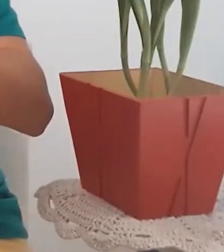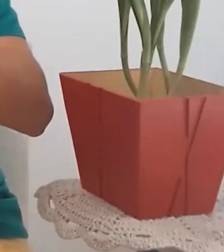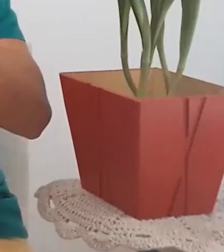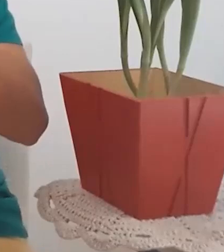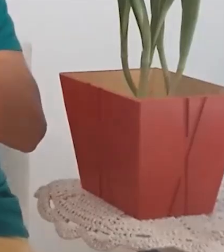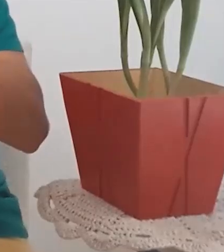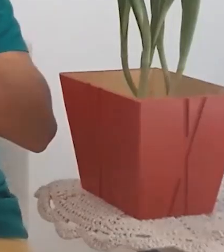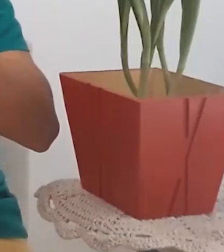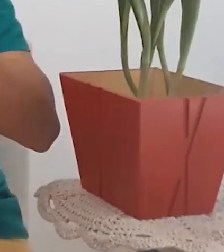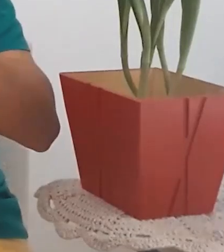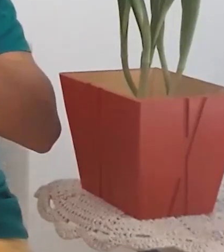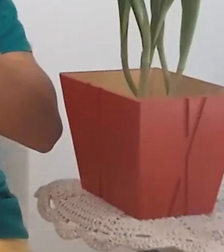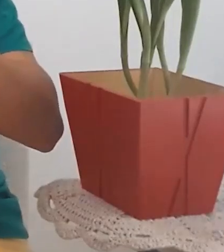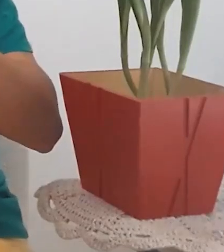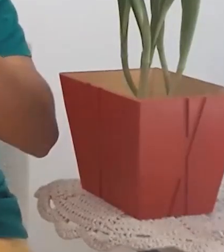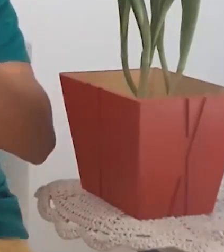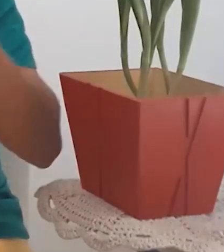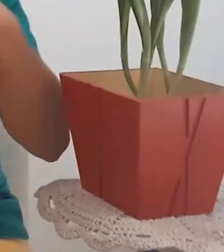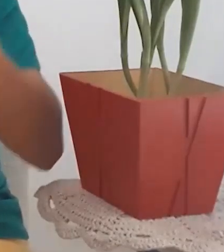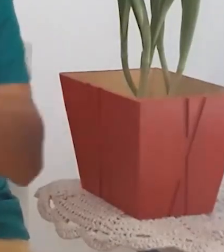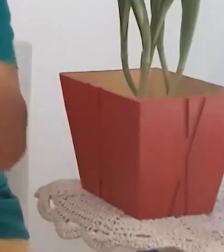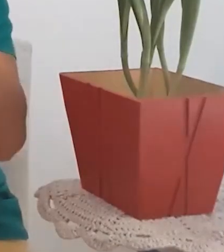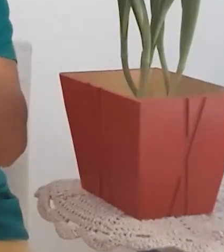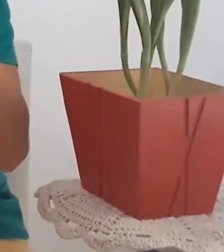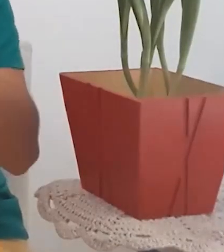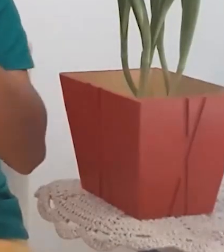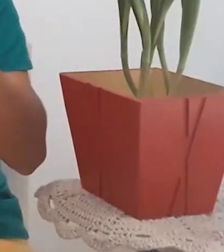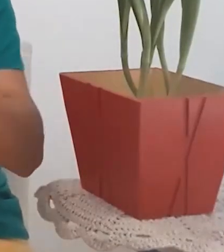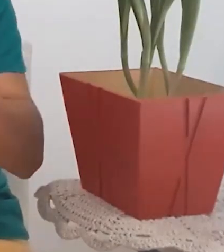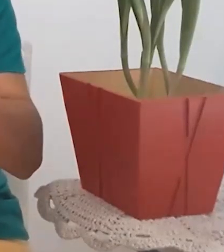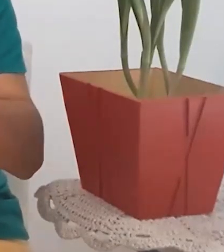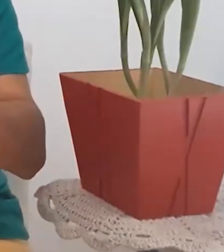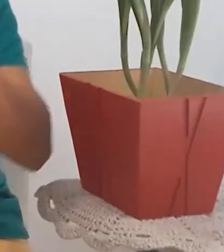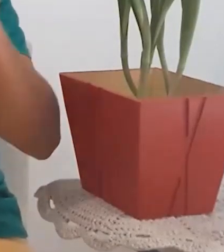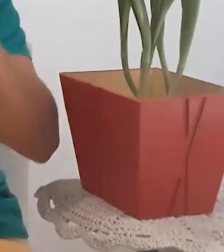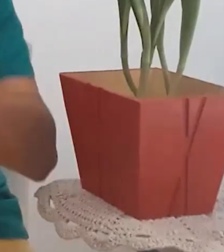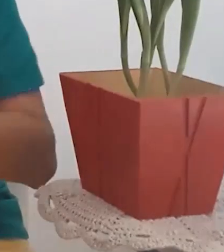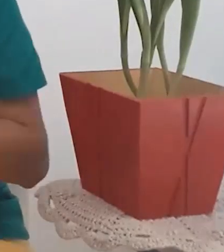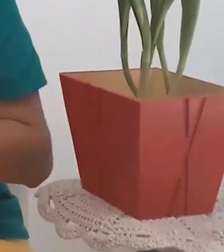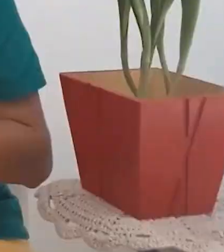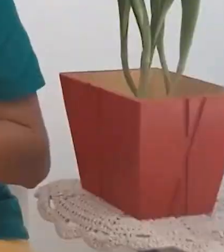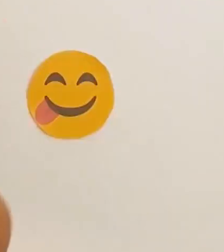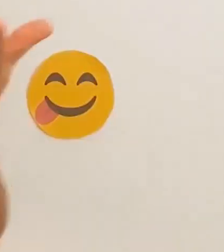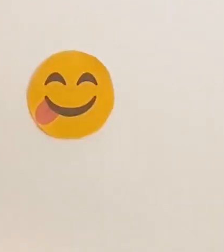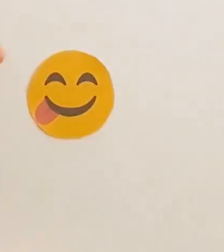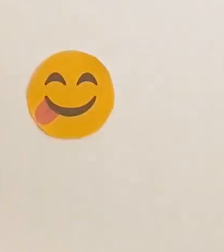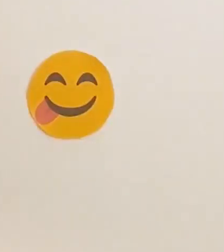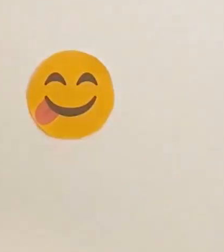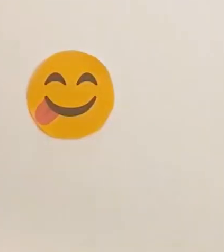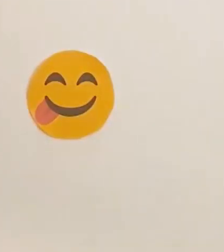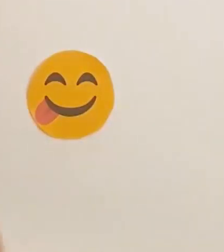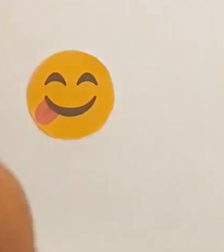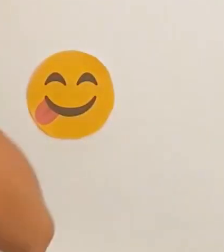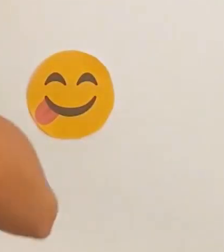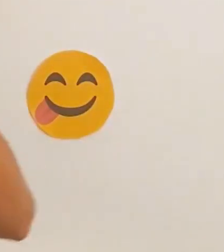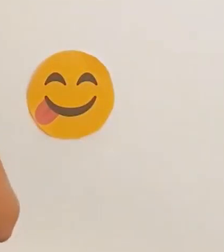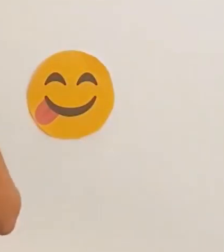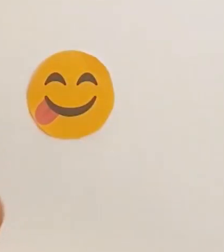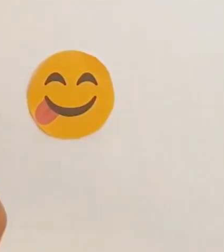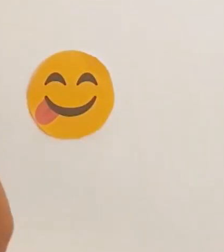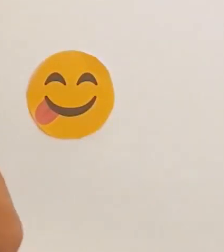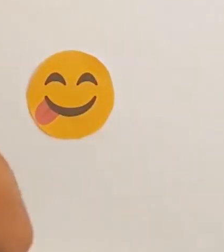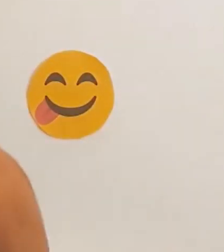Saberes em Casa. Hashtag Saberes em Casa, ok? Tchau, tchau! Agora nós